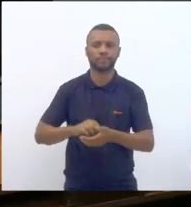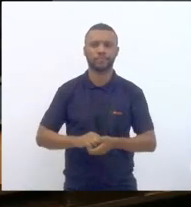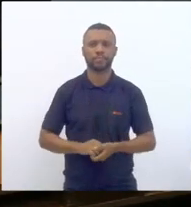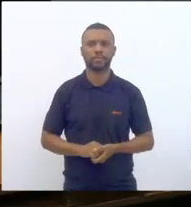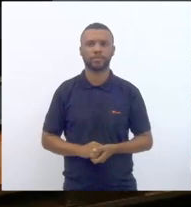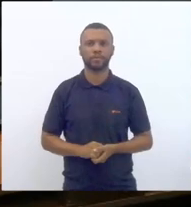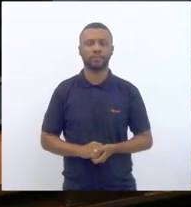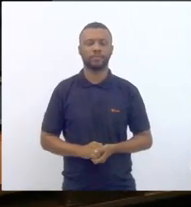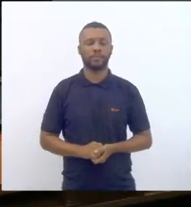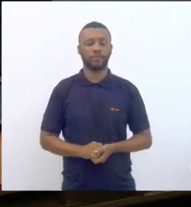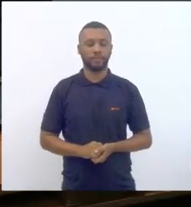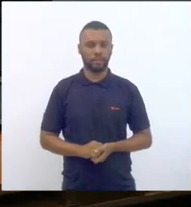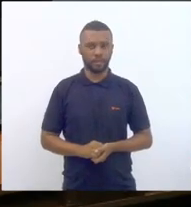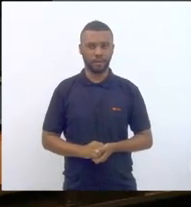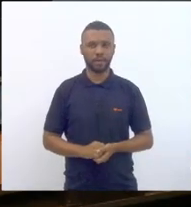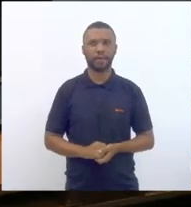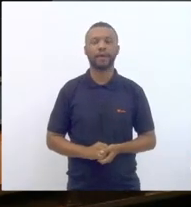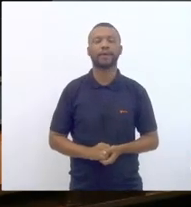autógrafo.